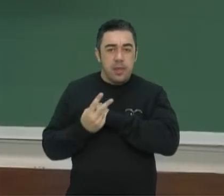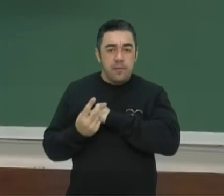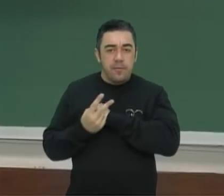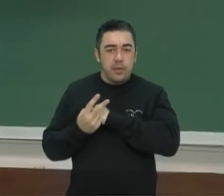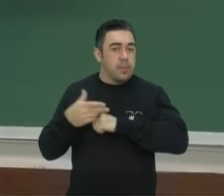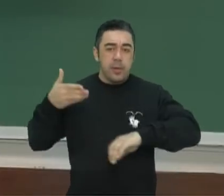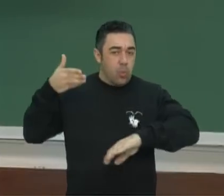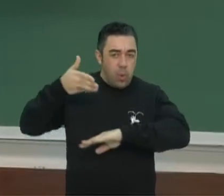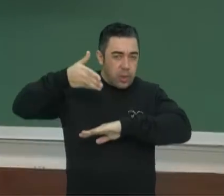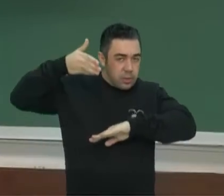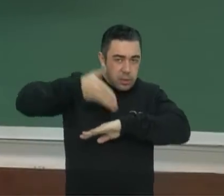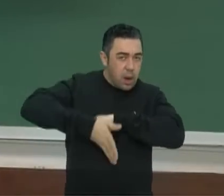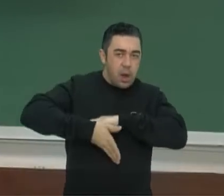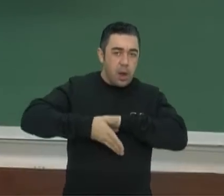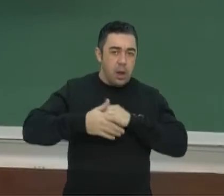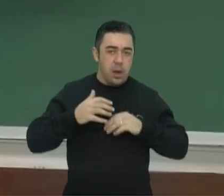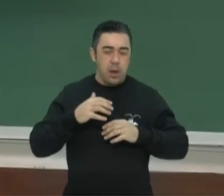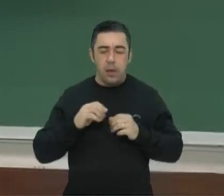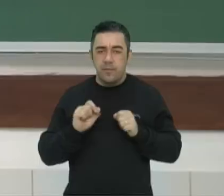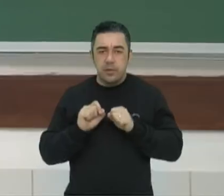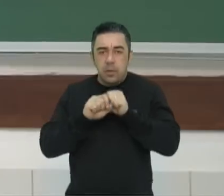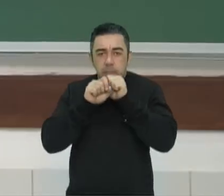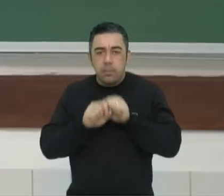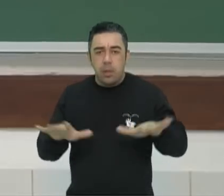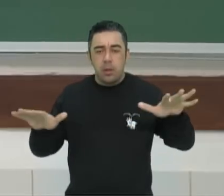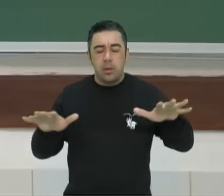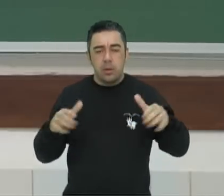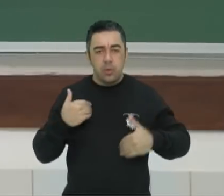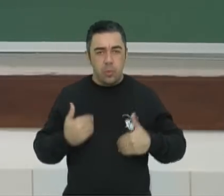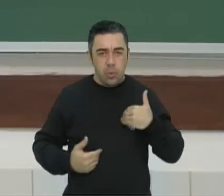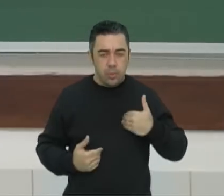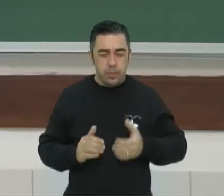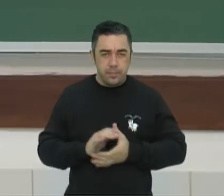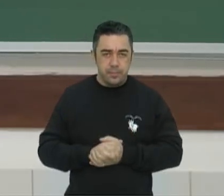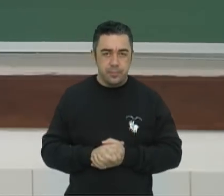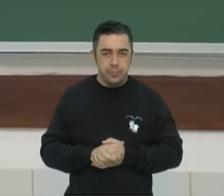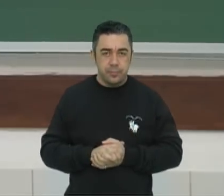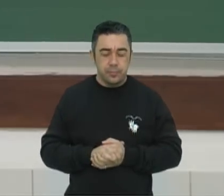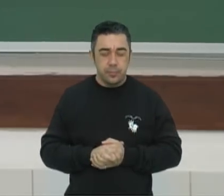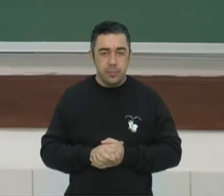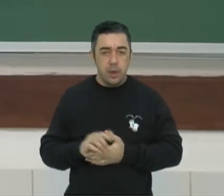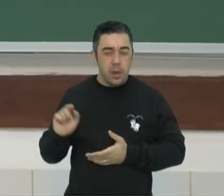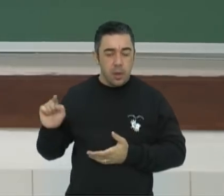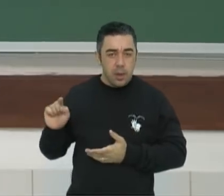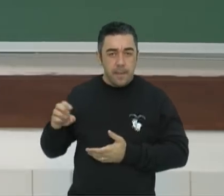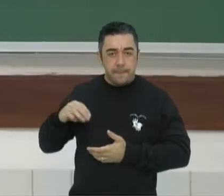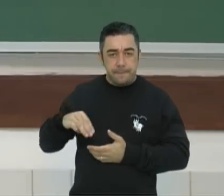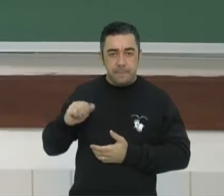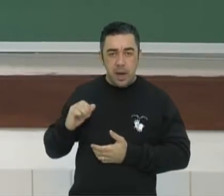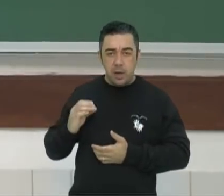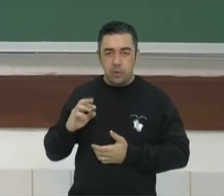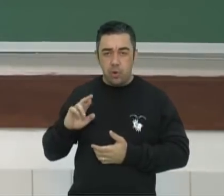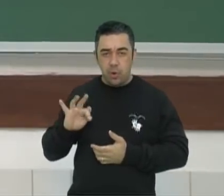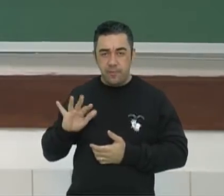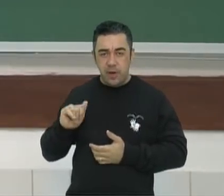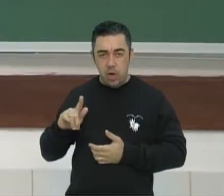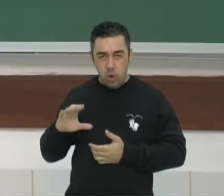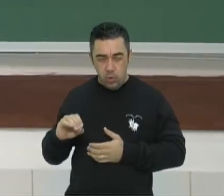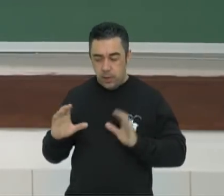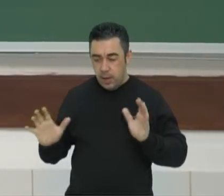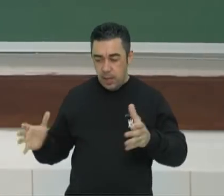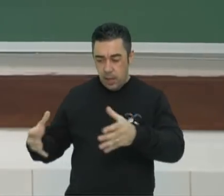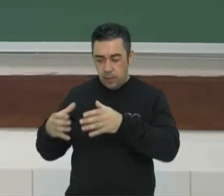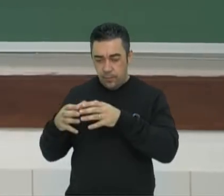o tecido conjuntivo, né? Se proliferando ali para todo o organismo. Beleza? Então esses macrófagos vão lá, engolem, né?